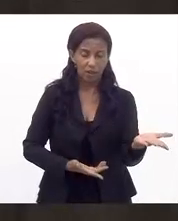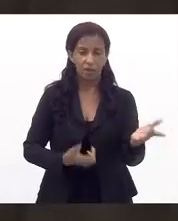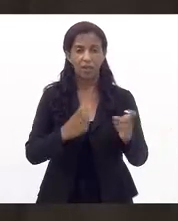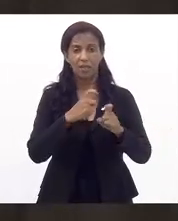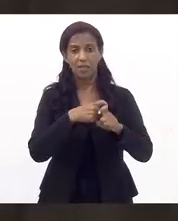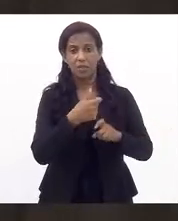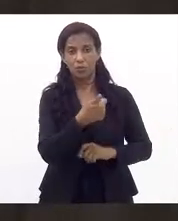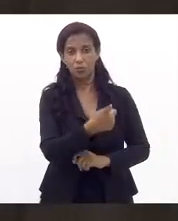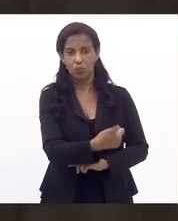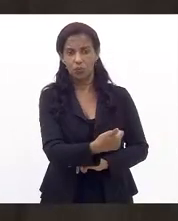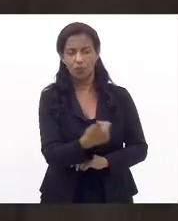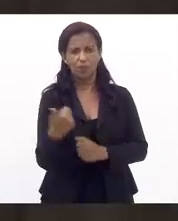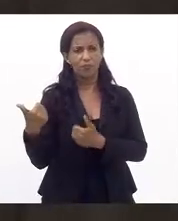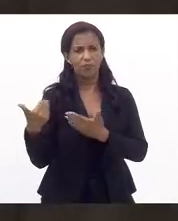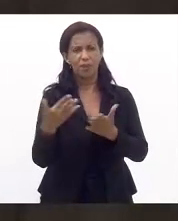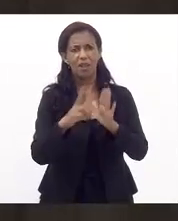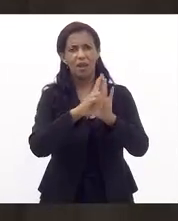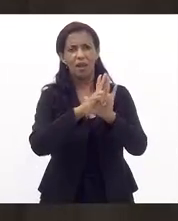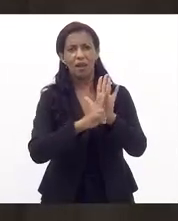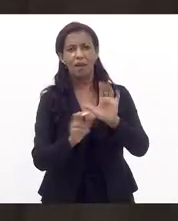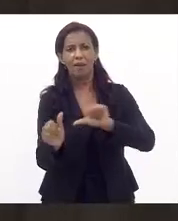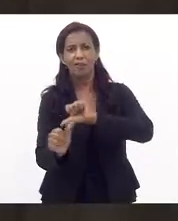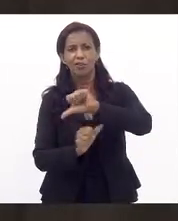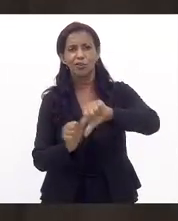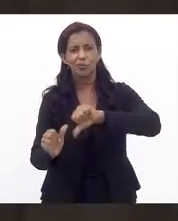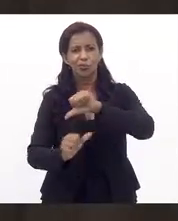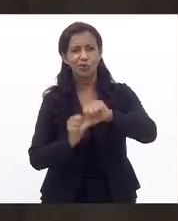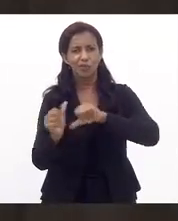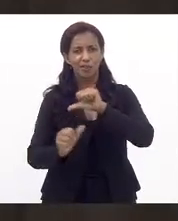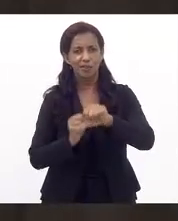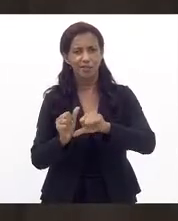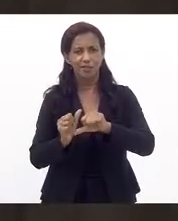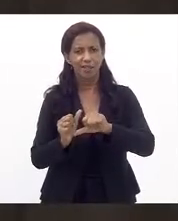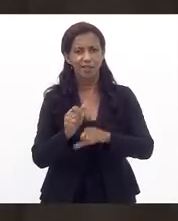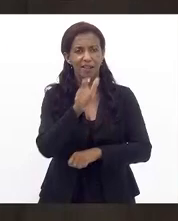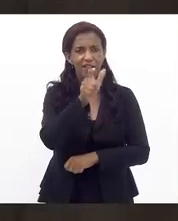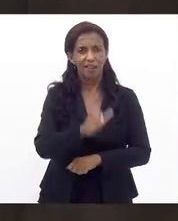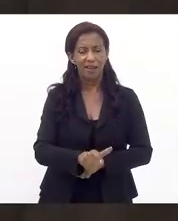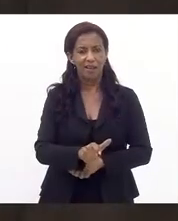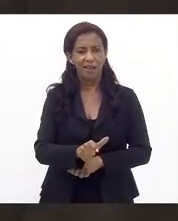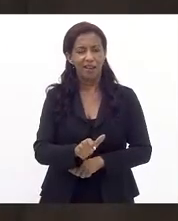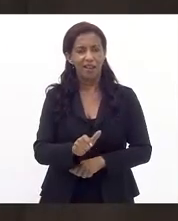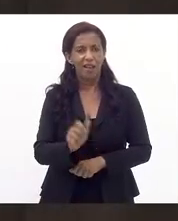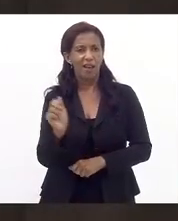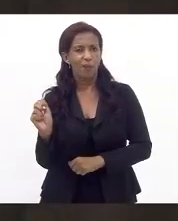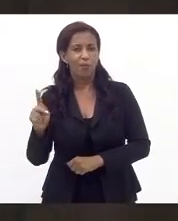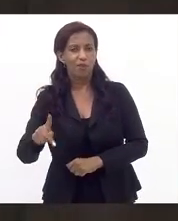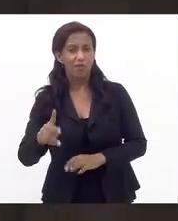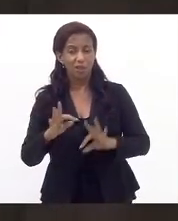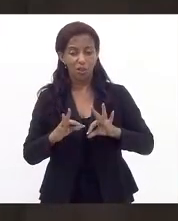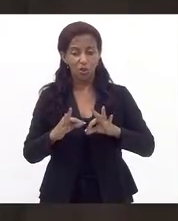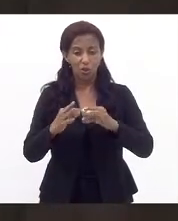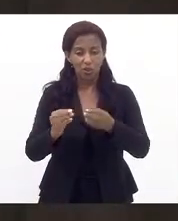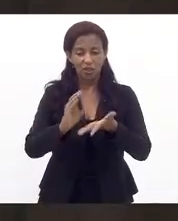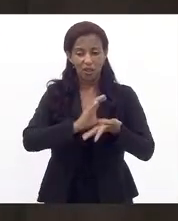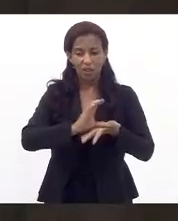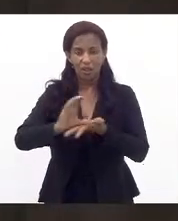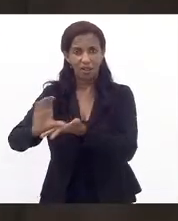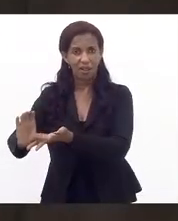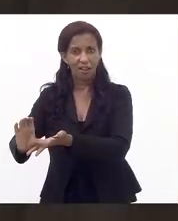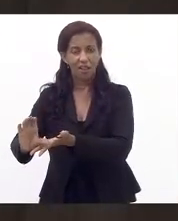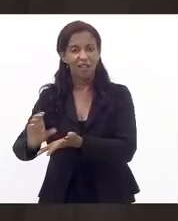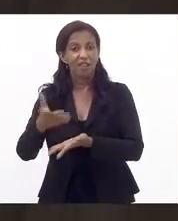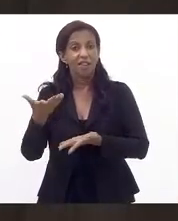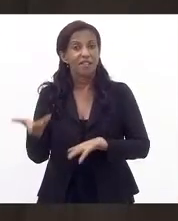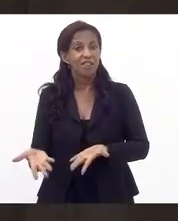inciso 1 traz a regra de transição para o servidor aposentar pela totalidade da remuneração desde que ele esteja